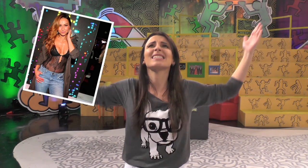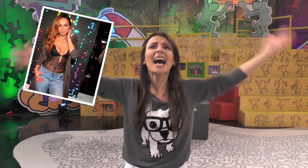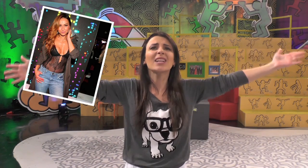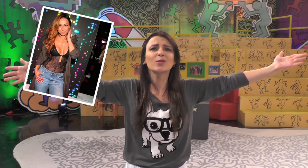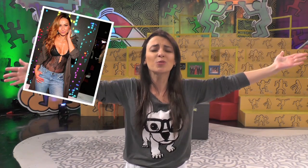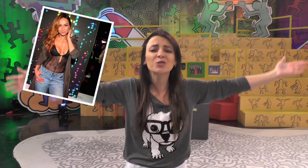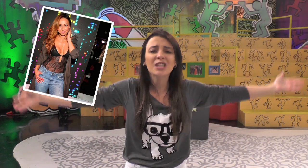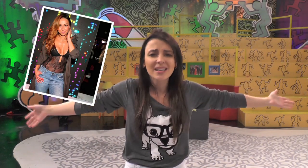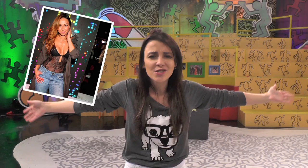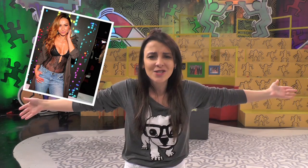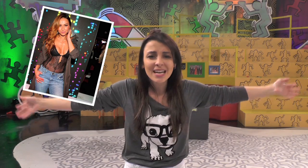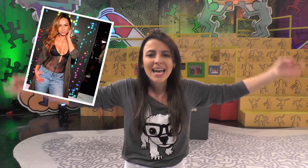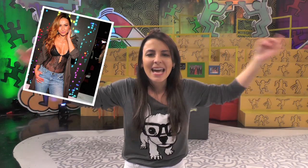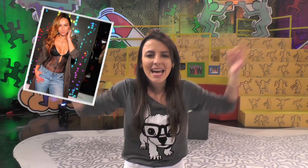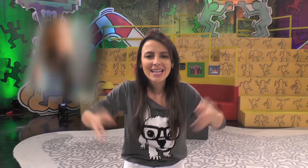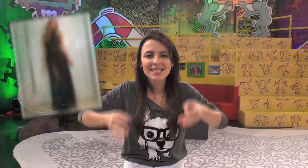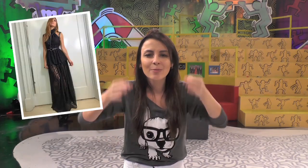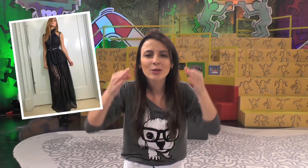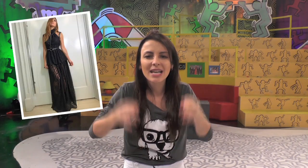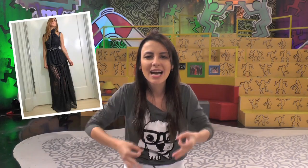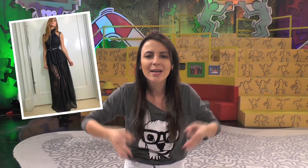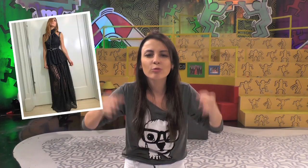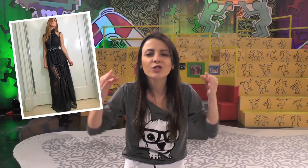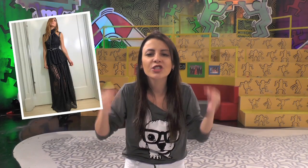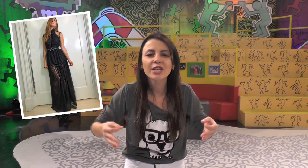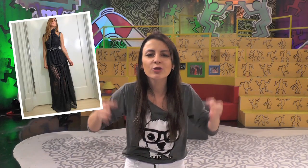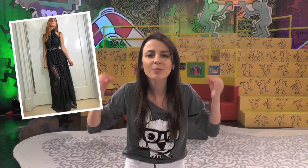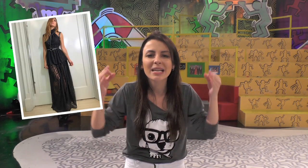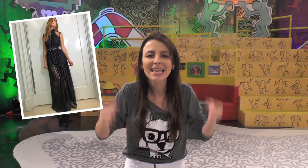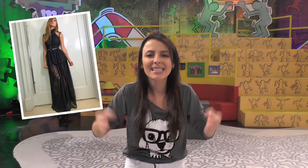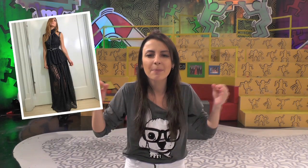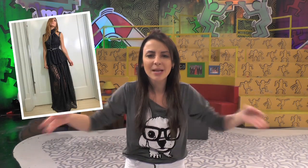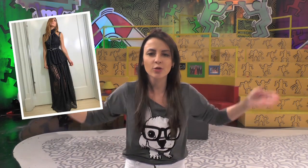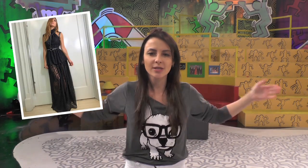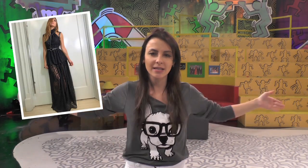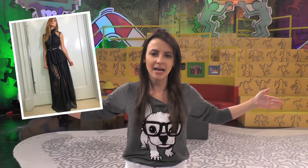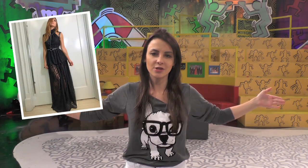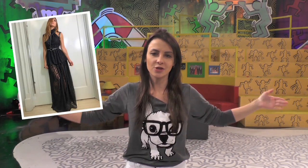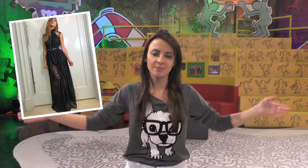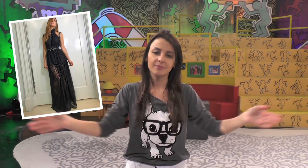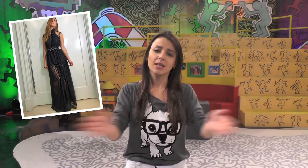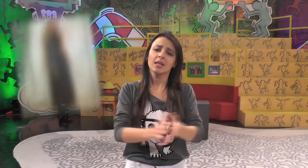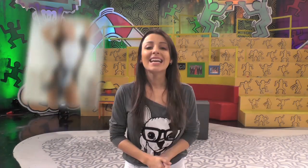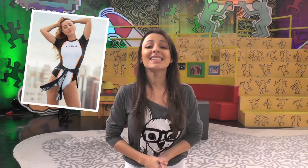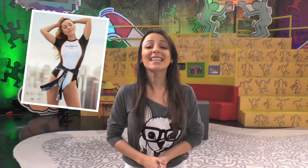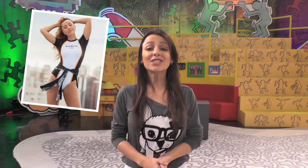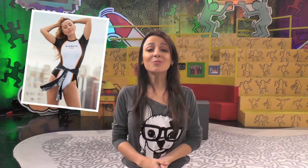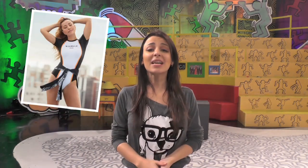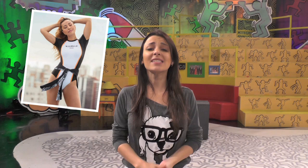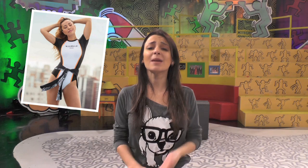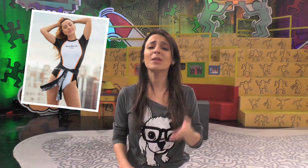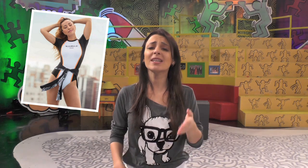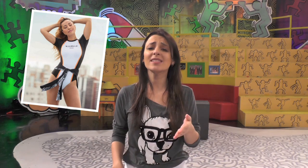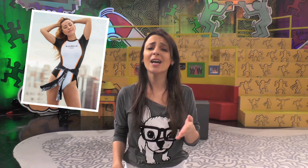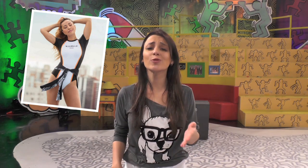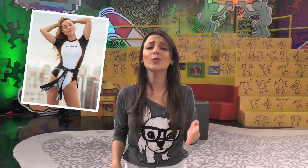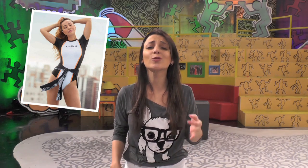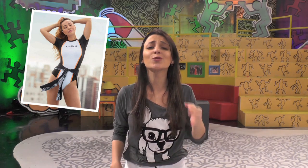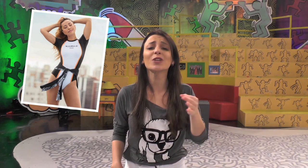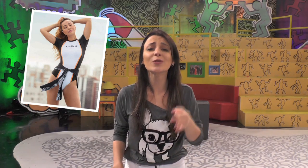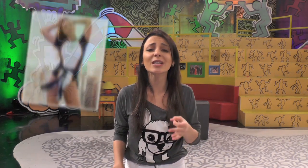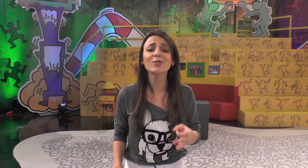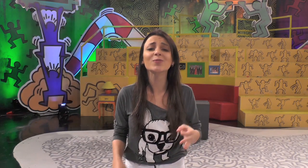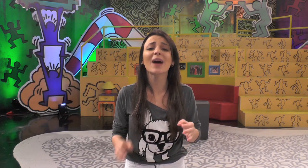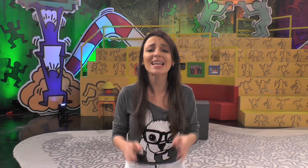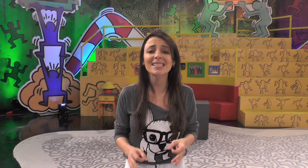Sabrina Sato. Gente, essa mulher é um tiro de beleza para a sociedade. Recentemente, Sabrina Sato é um